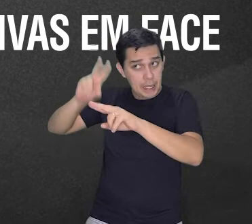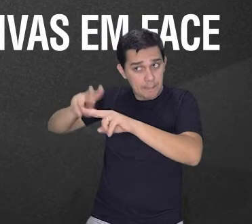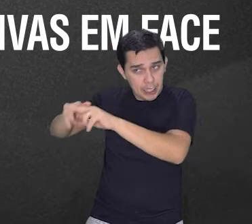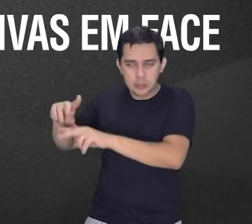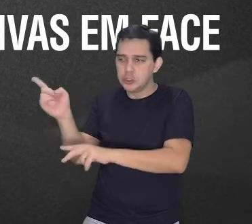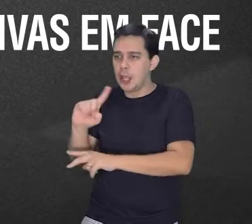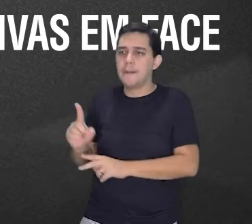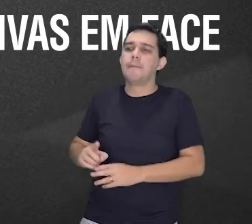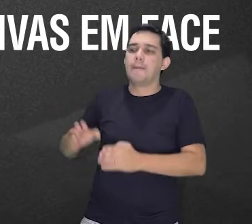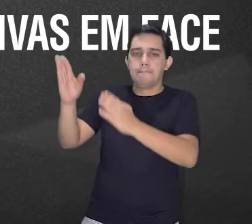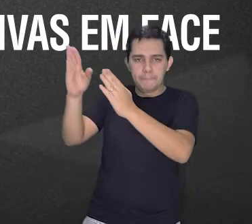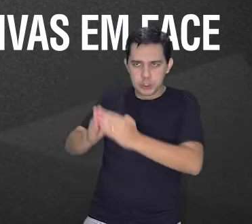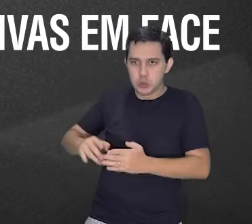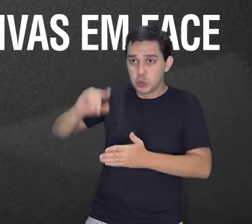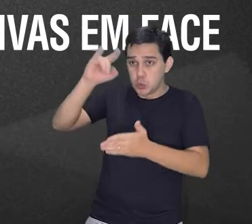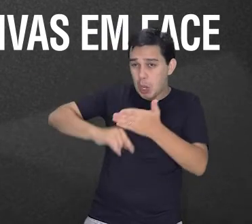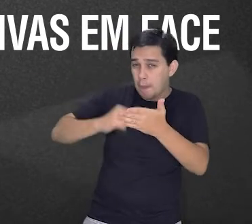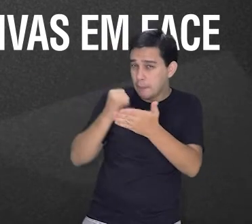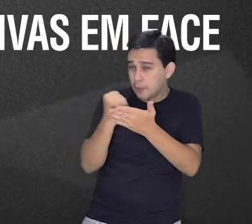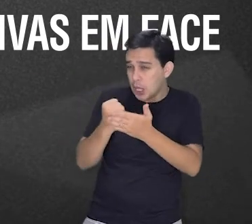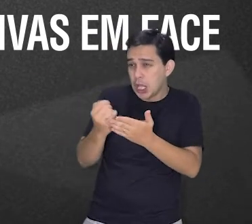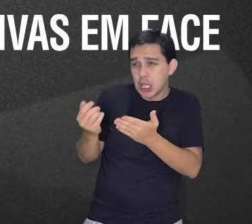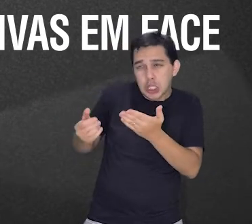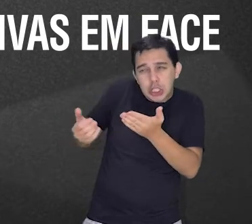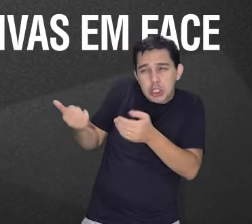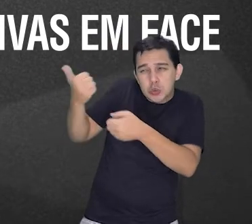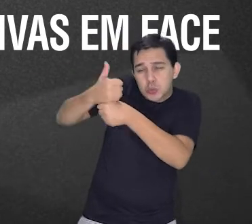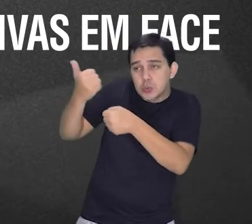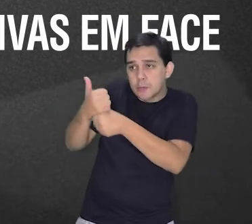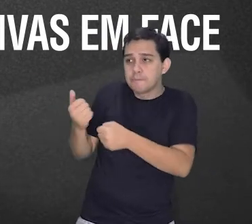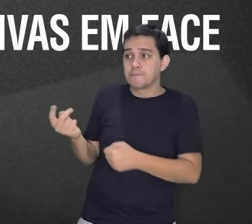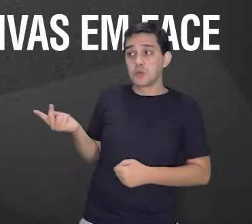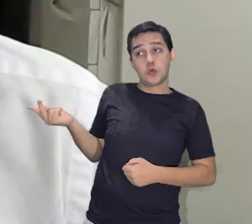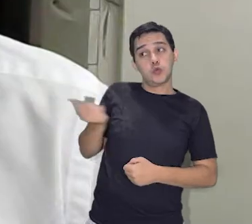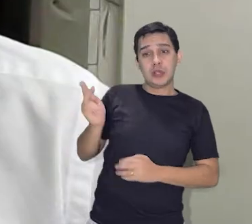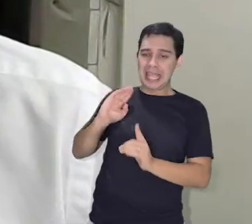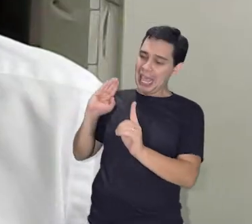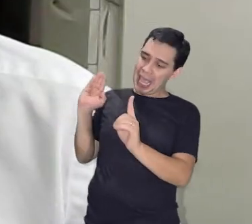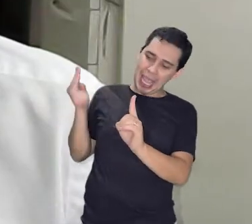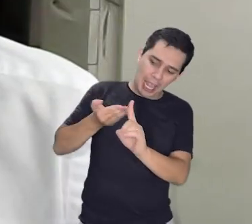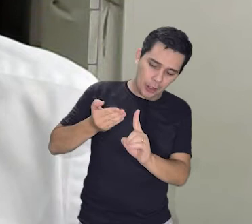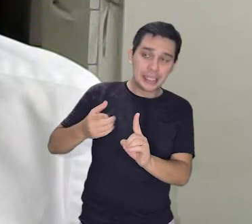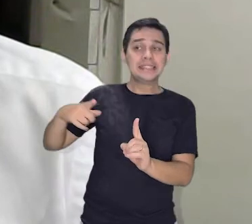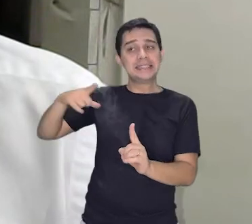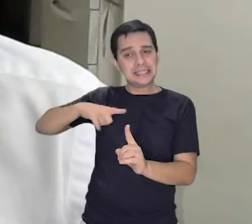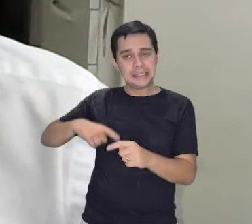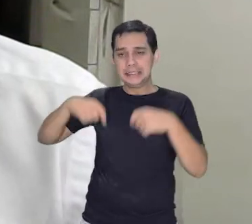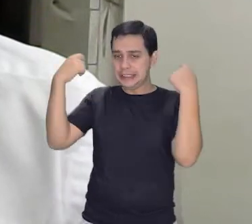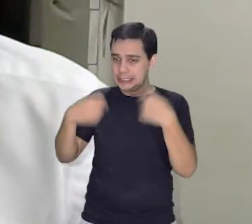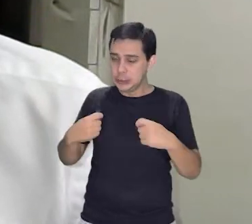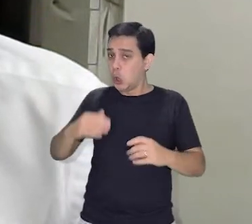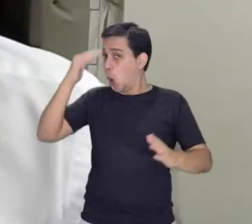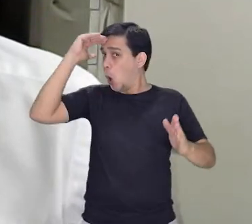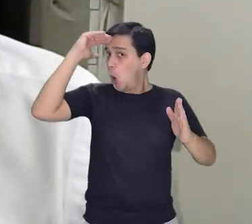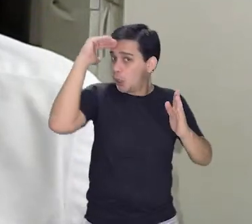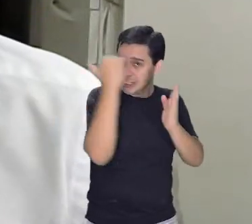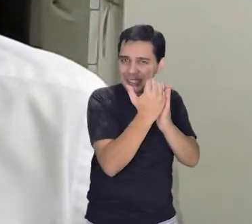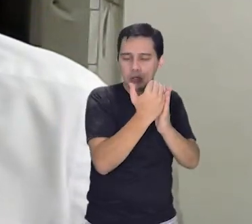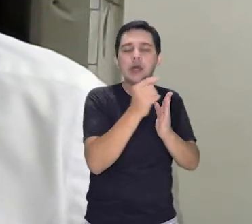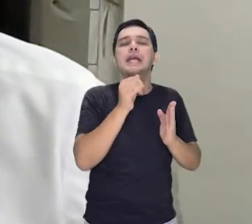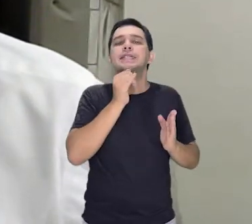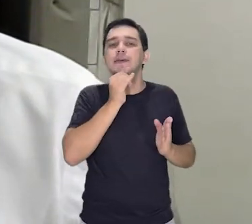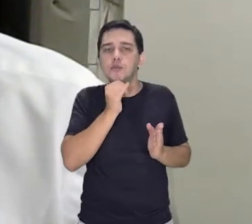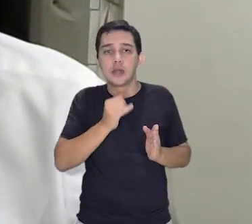medidas cautelares alternativas. Então, os dois réus, a partir de agora, eles têm obrigações perante a justiça,